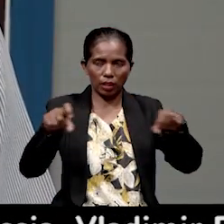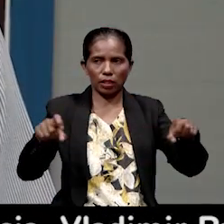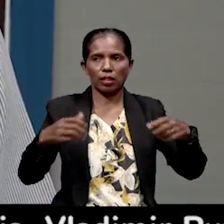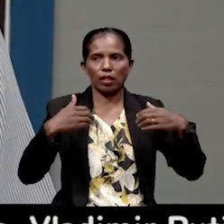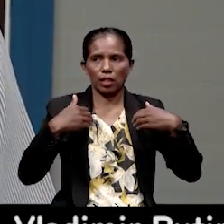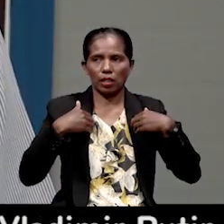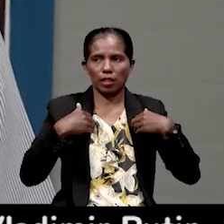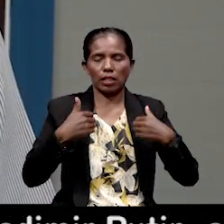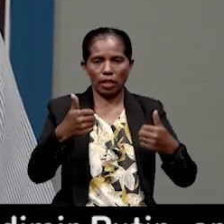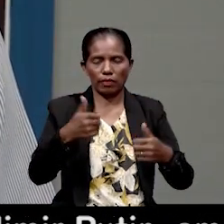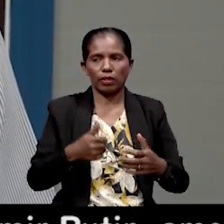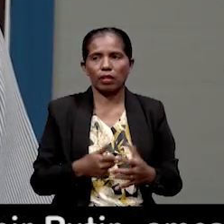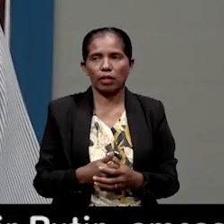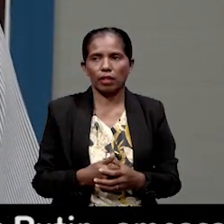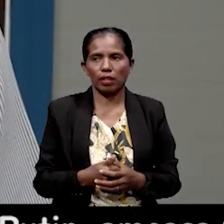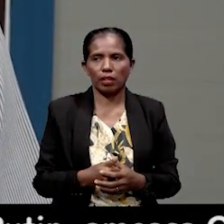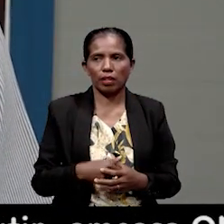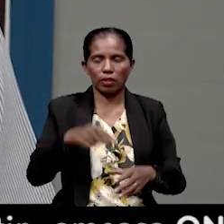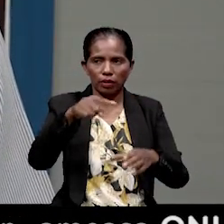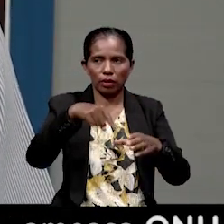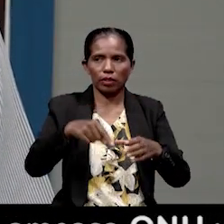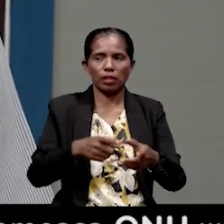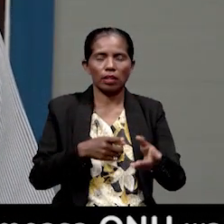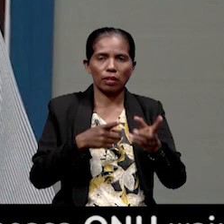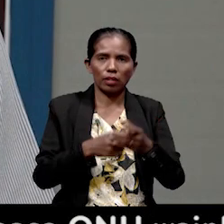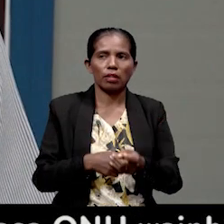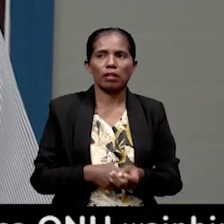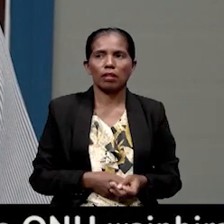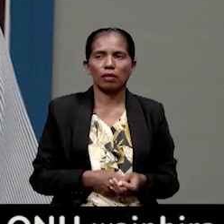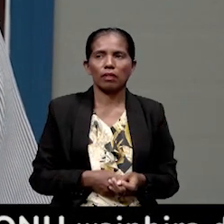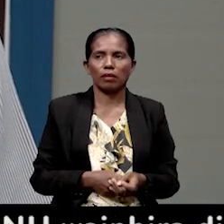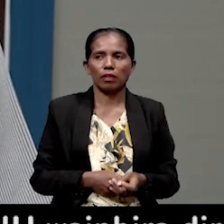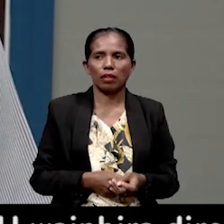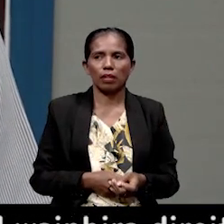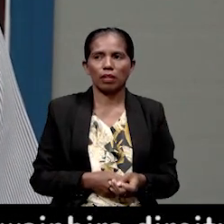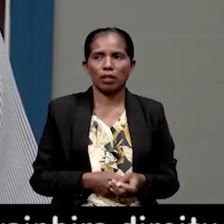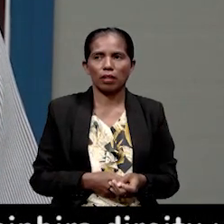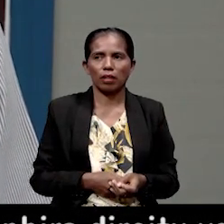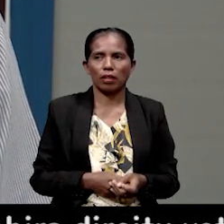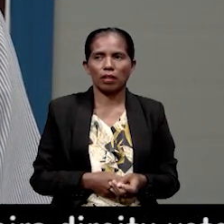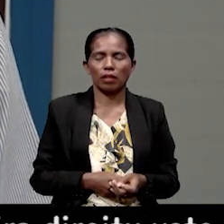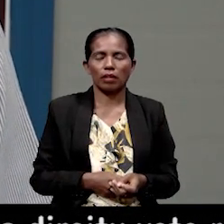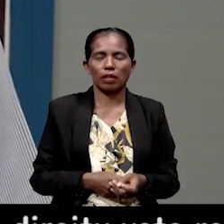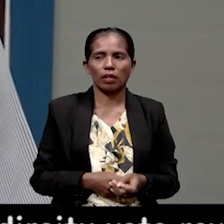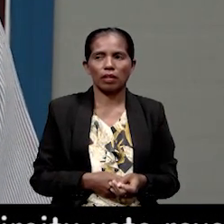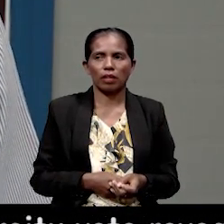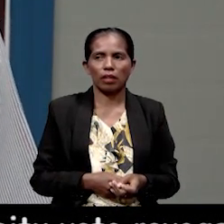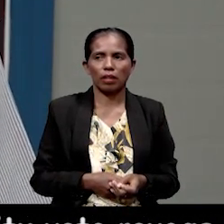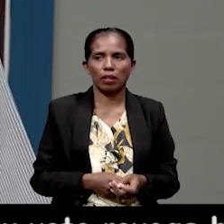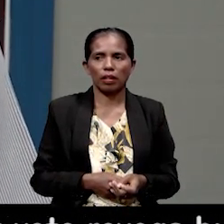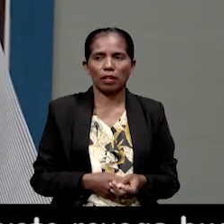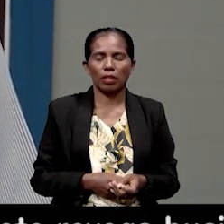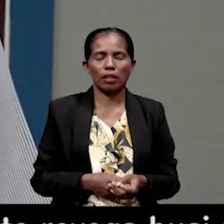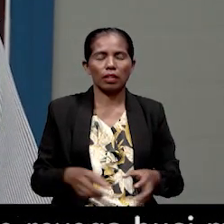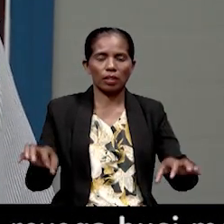existente lá ohe lá. Kan bomba sirne ita suntik badet, ita anesa ita disculpa join ba ita join ka ita